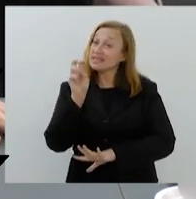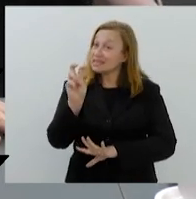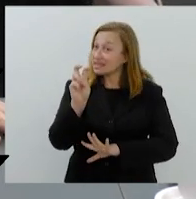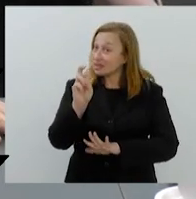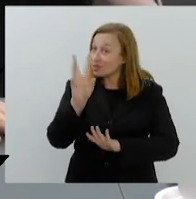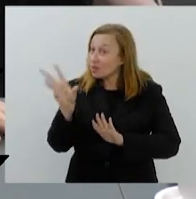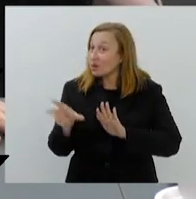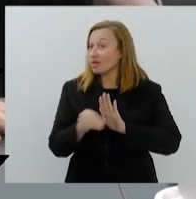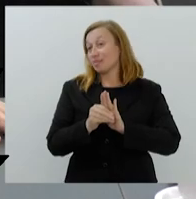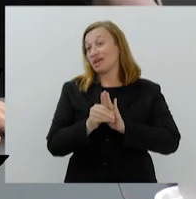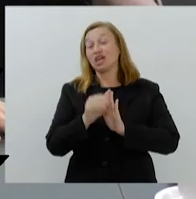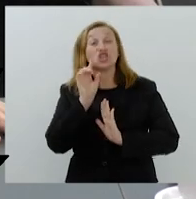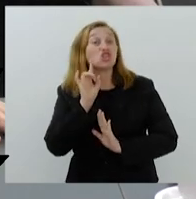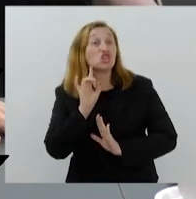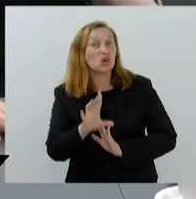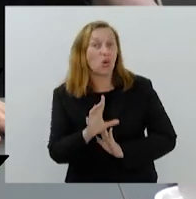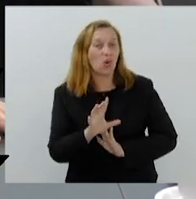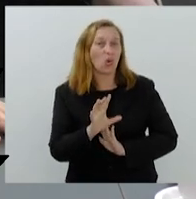então tá